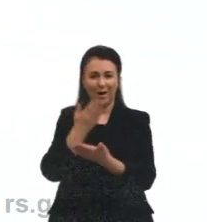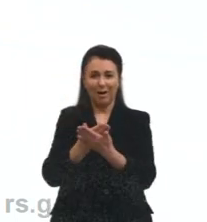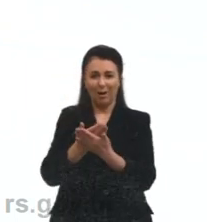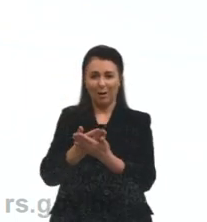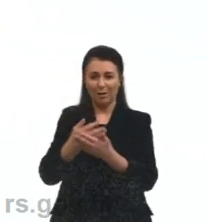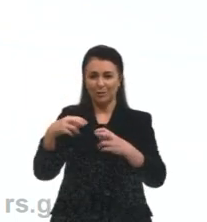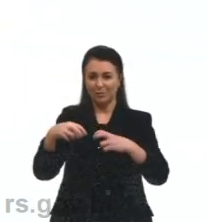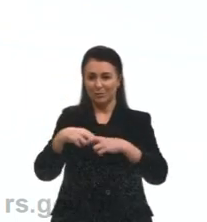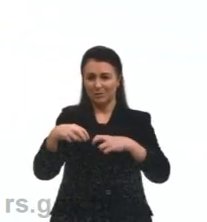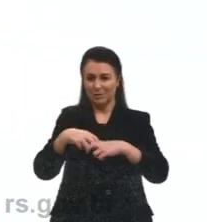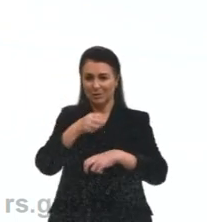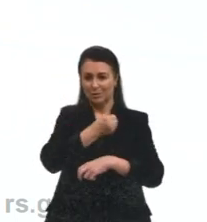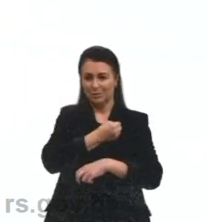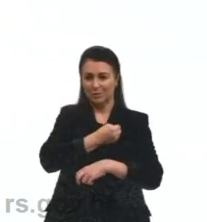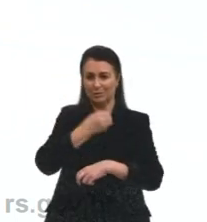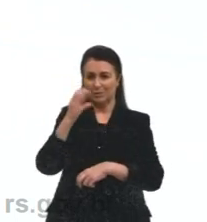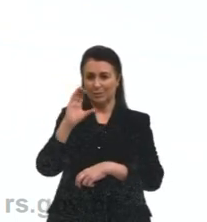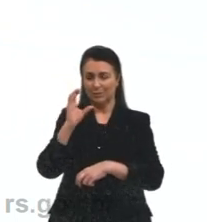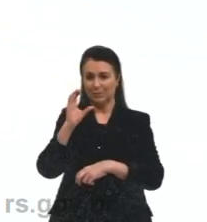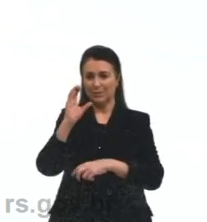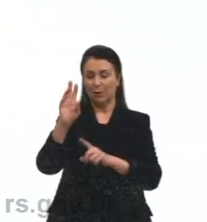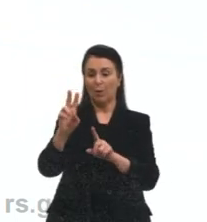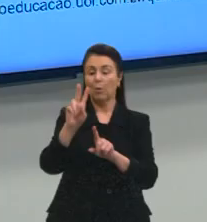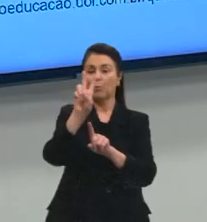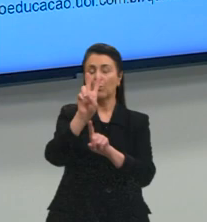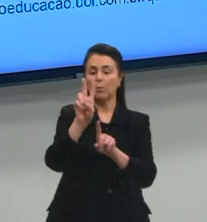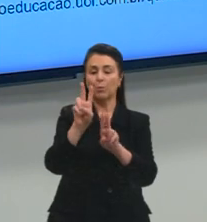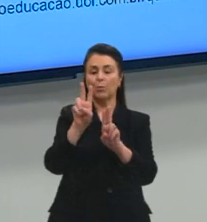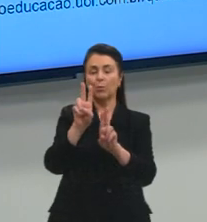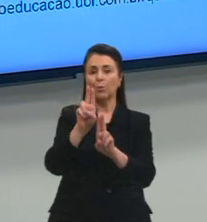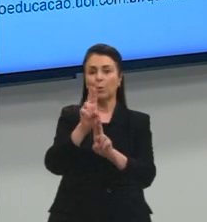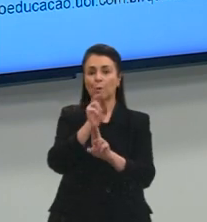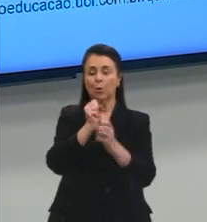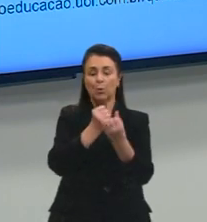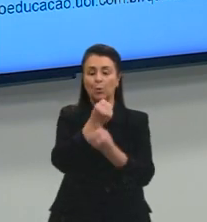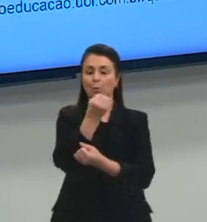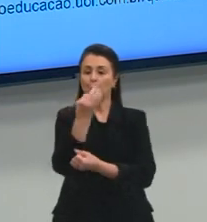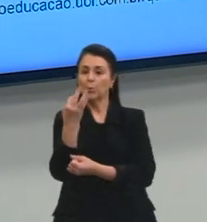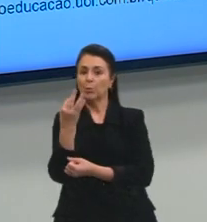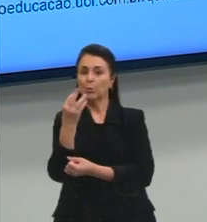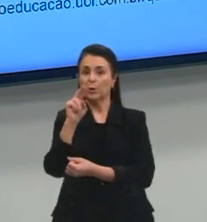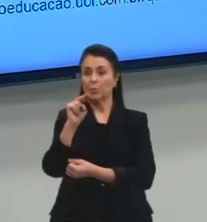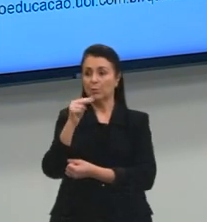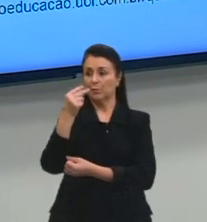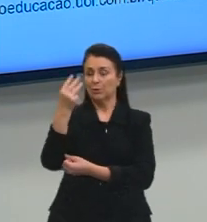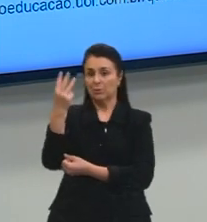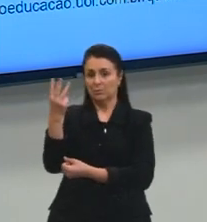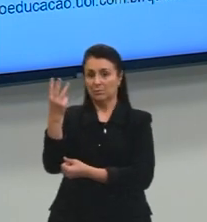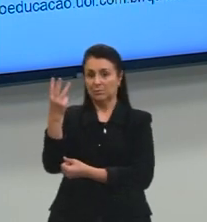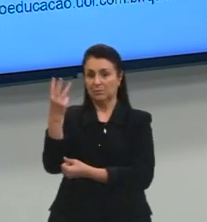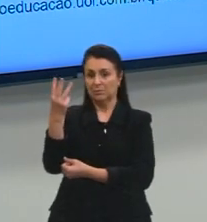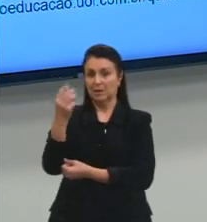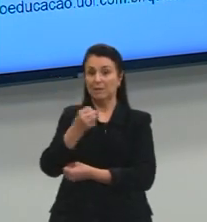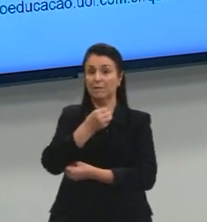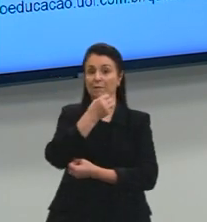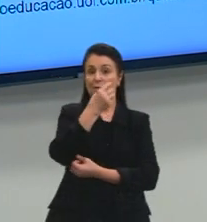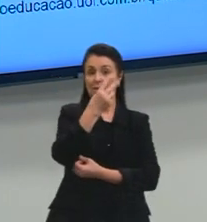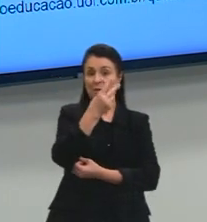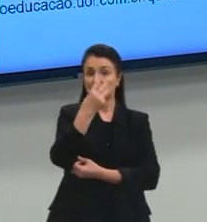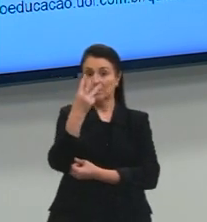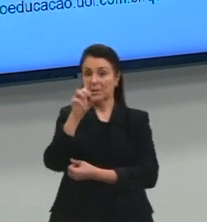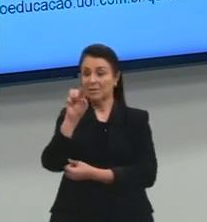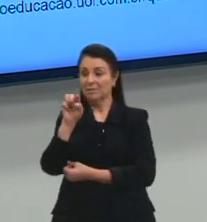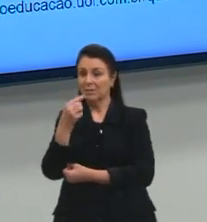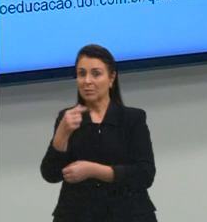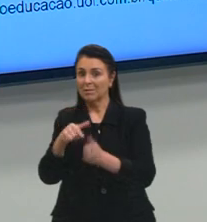que esse esse expoente na d23 significa que eu tenho 23 casas antes dessa, aqui que isso é para gente